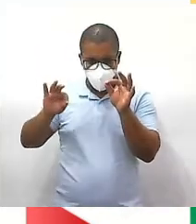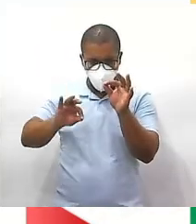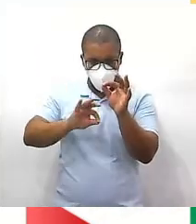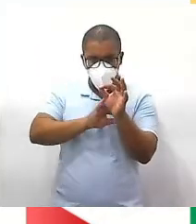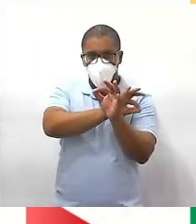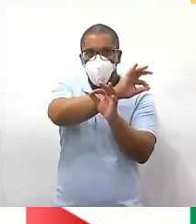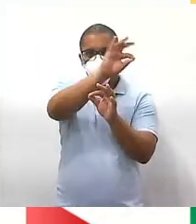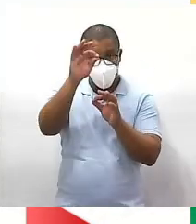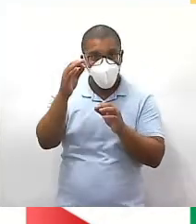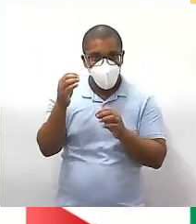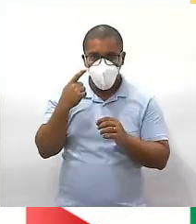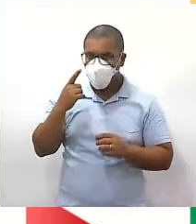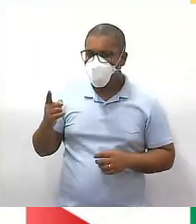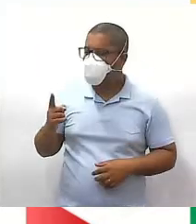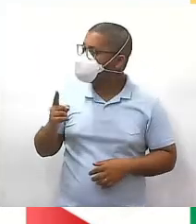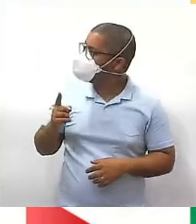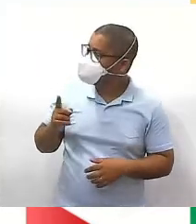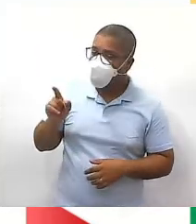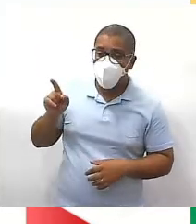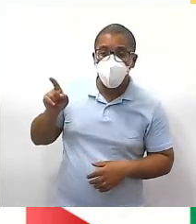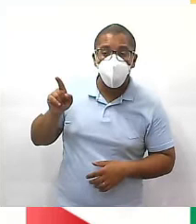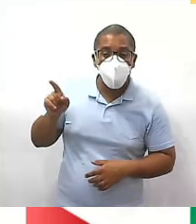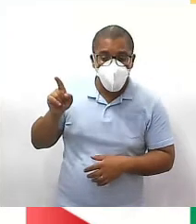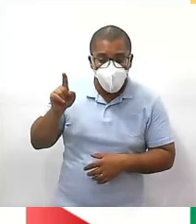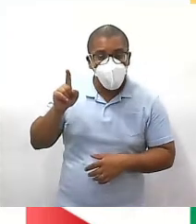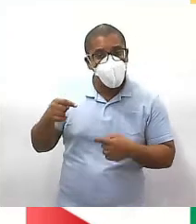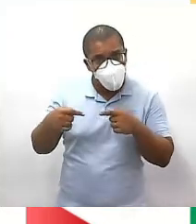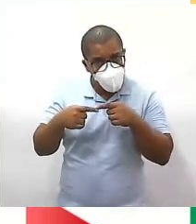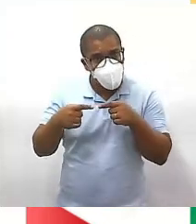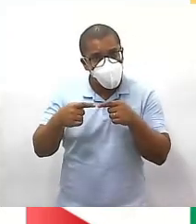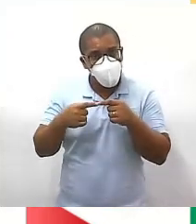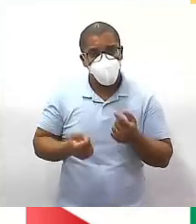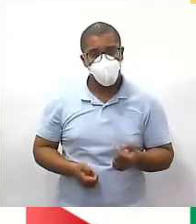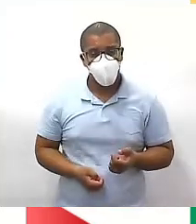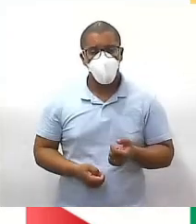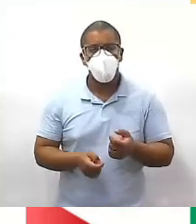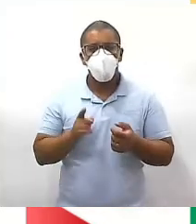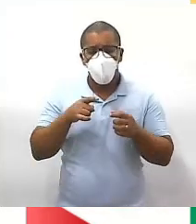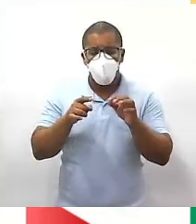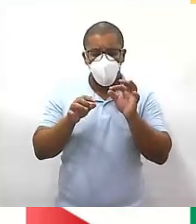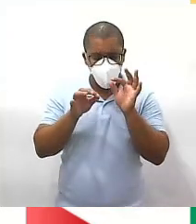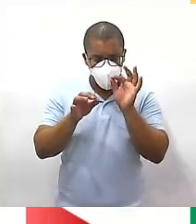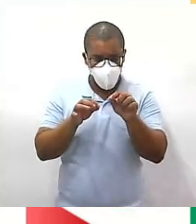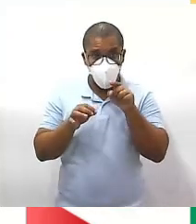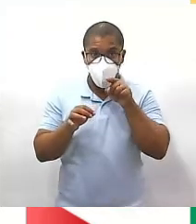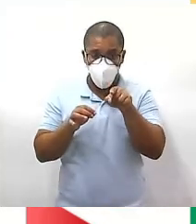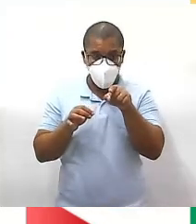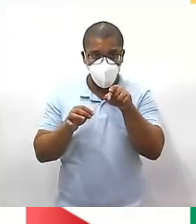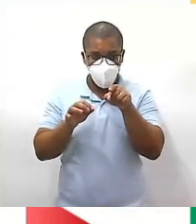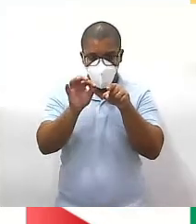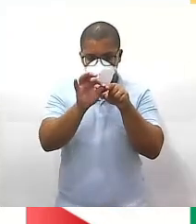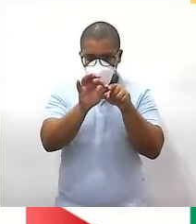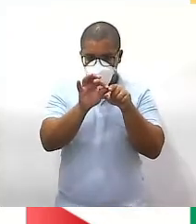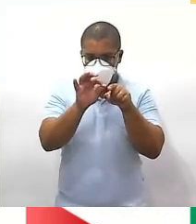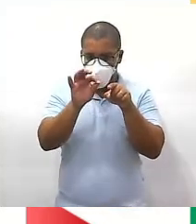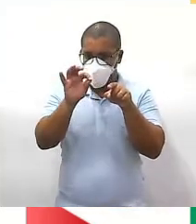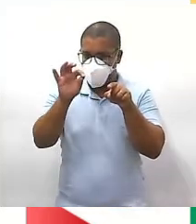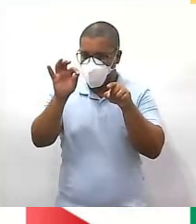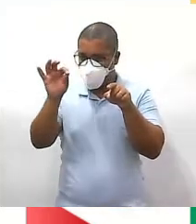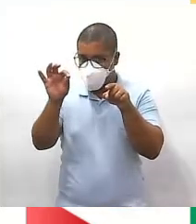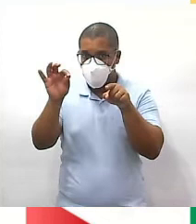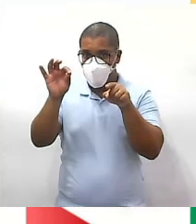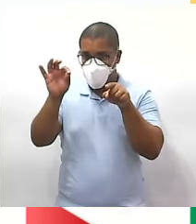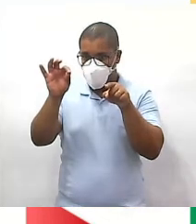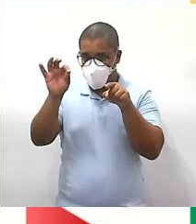aí, ó. É esse intervalo da circunferência até o centro dela, esse espaço